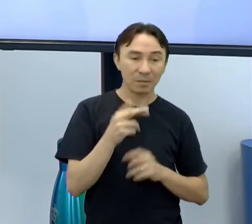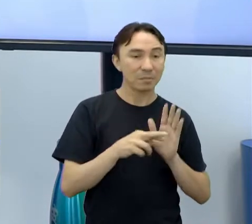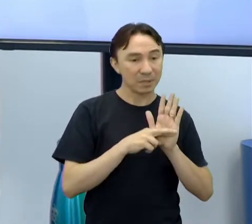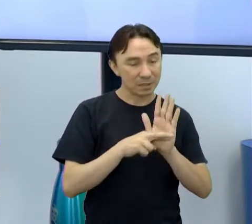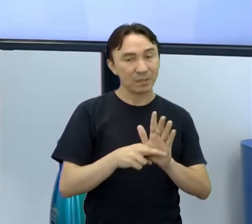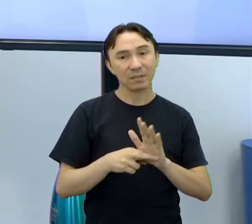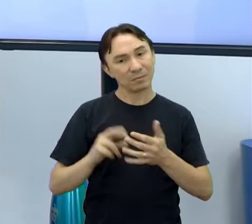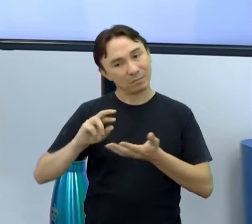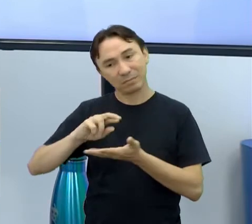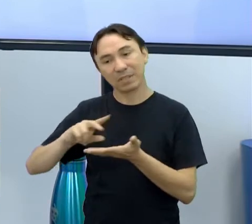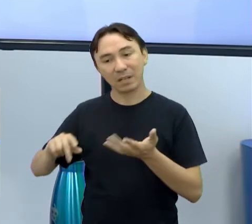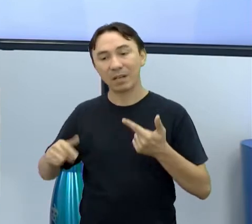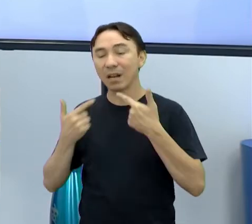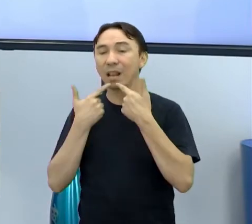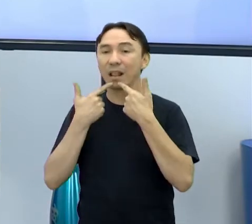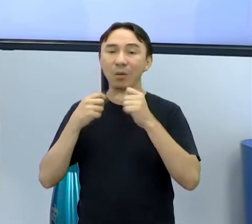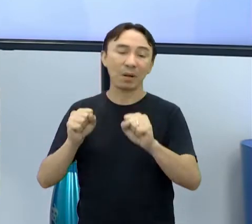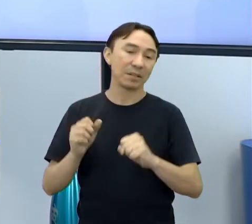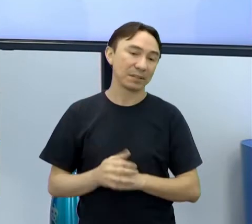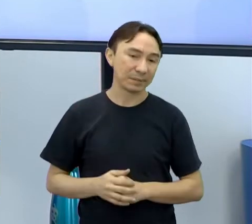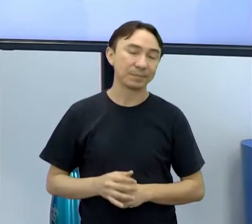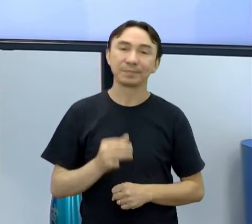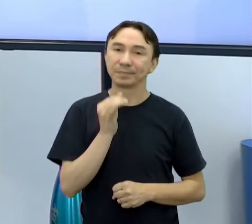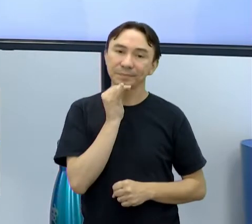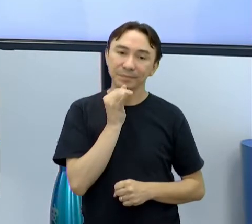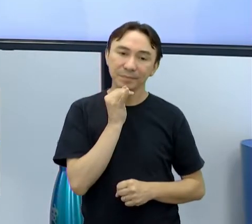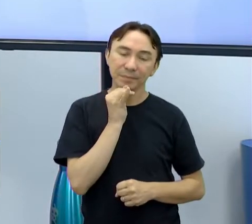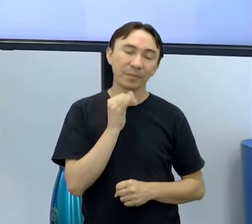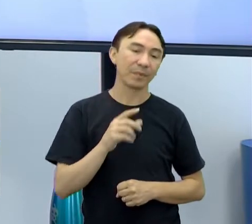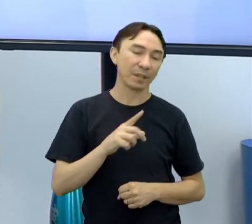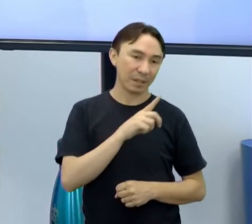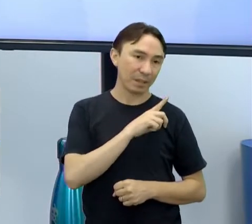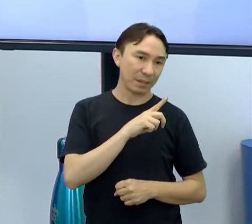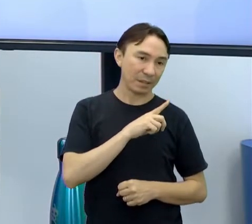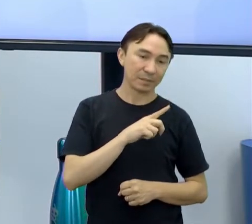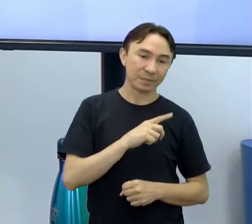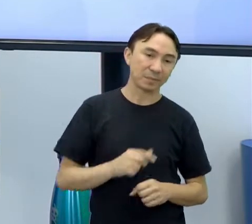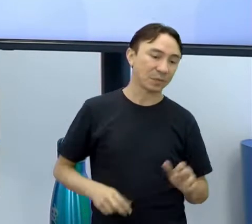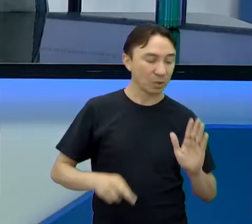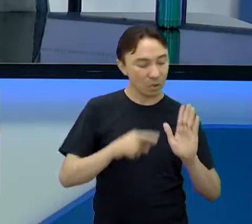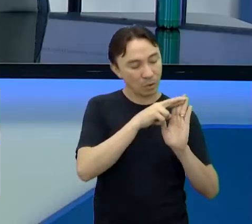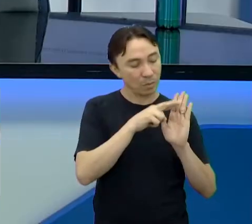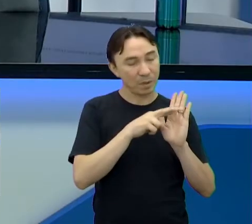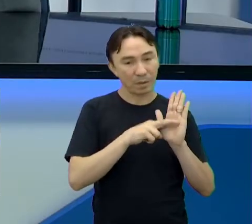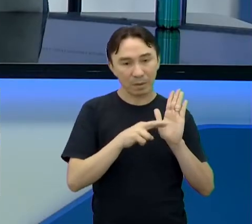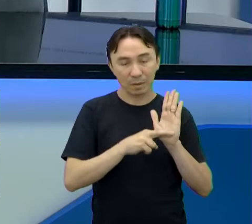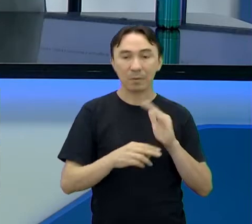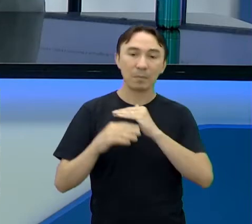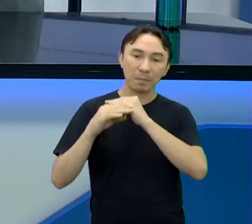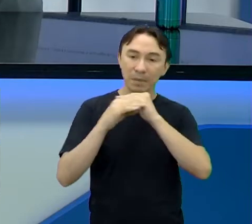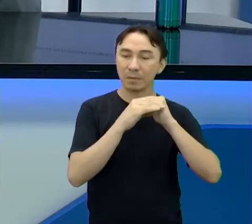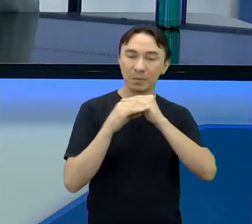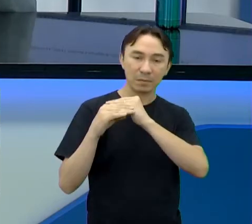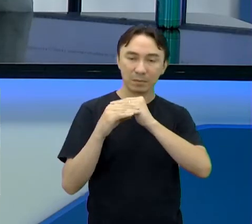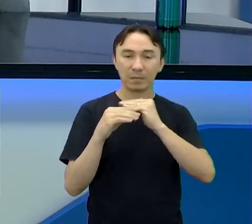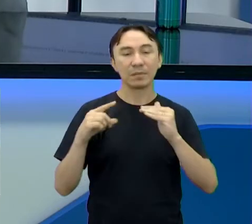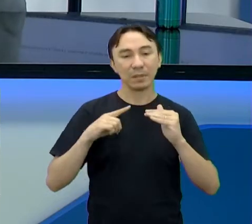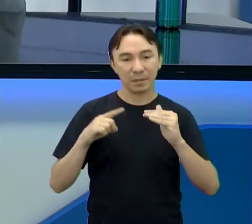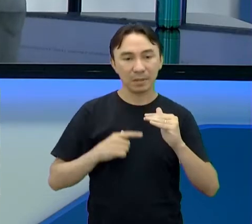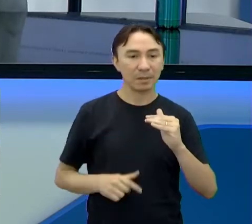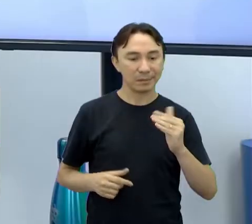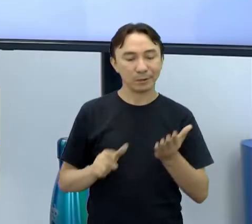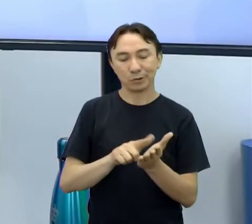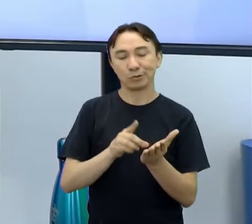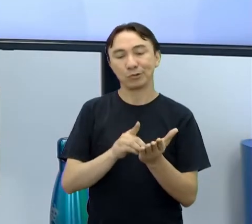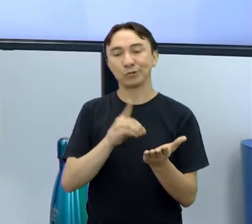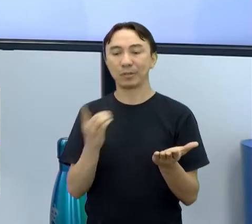Okay? Se a gente pensar, por exemplo, então, na norma padrão, então eu vou olhar lá no dicionário, amor, ele tá lá, padrãozão, certo?